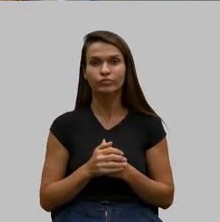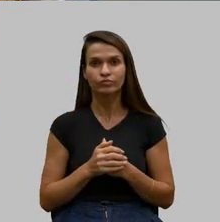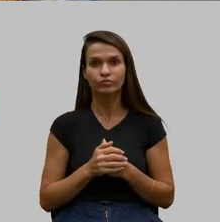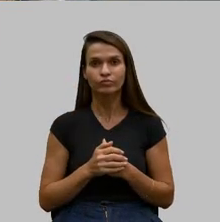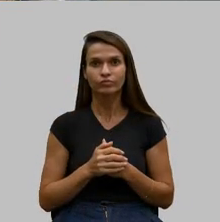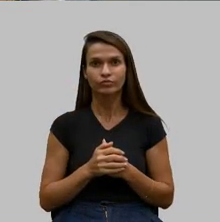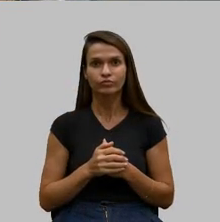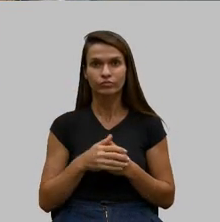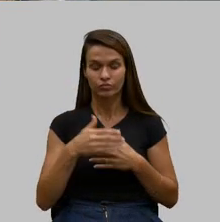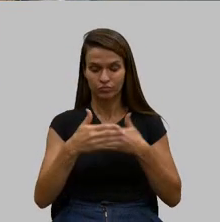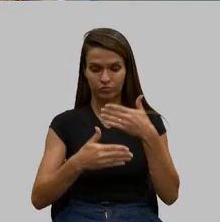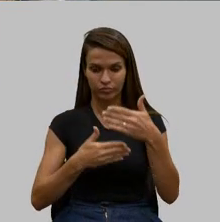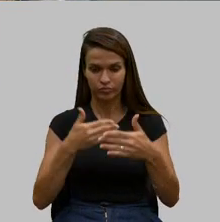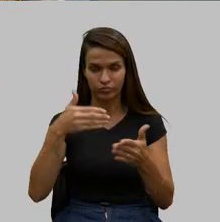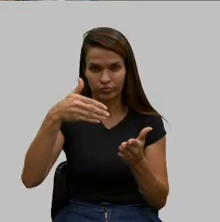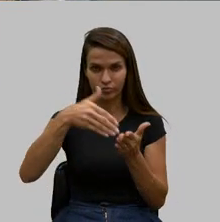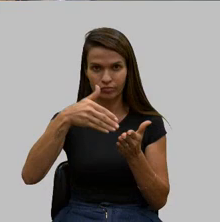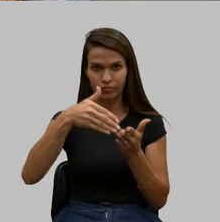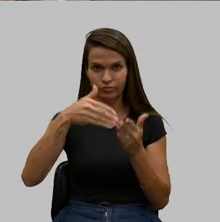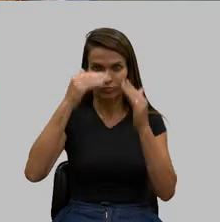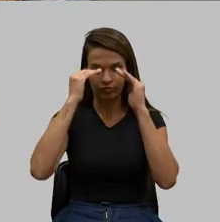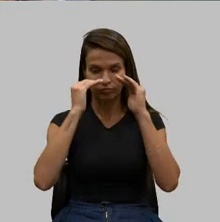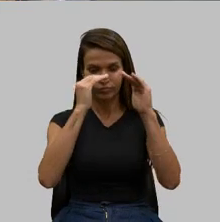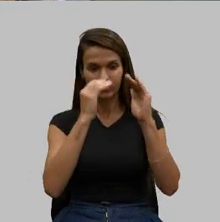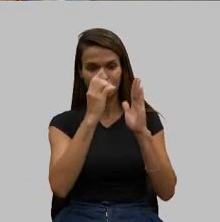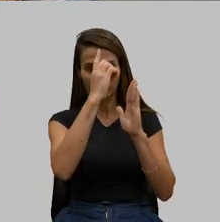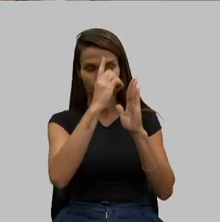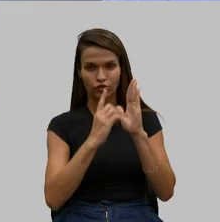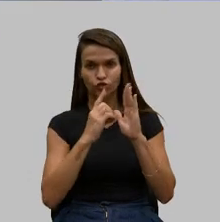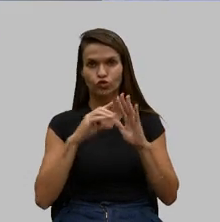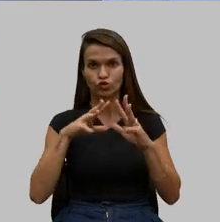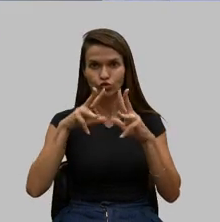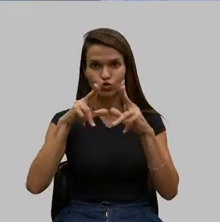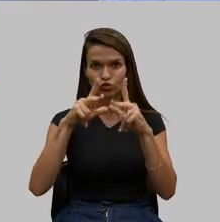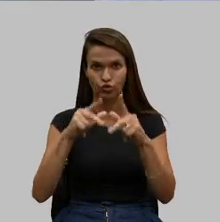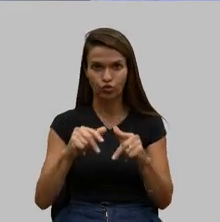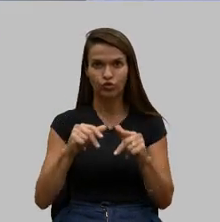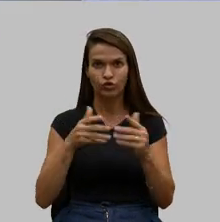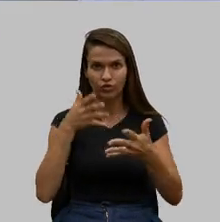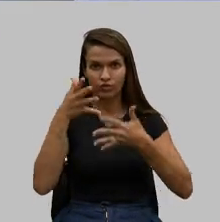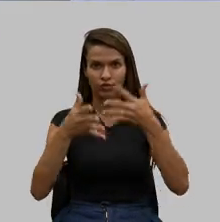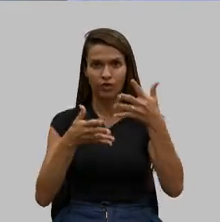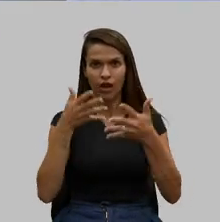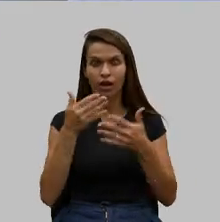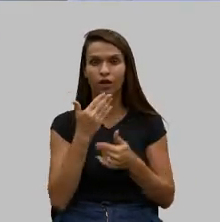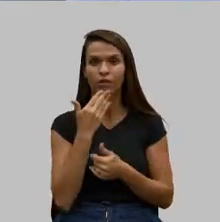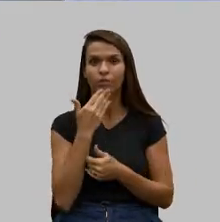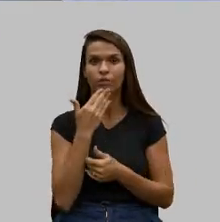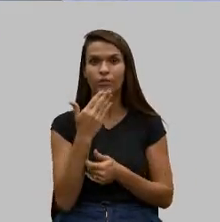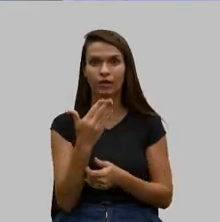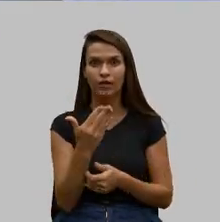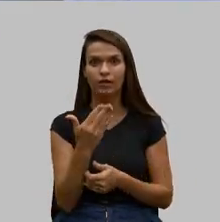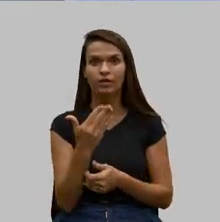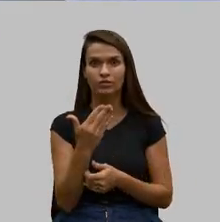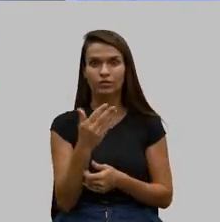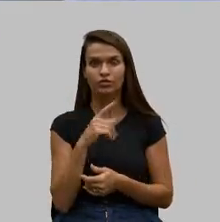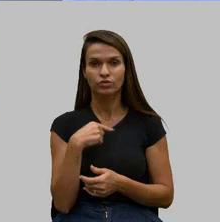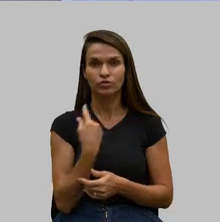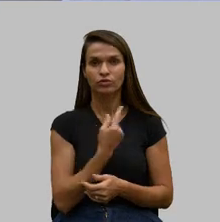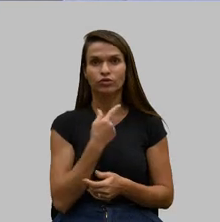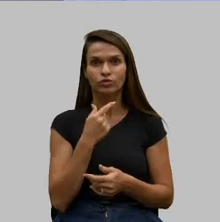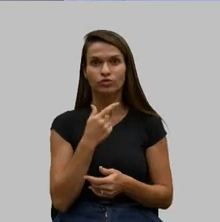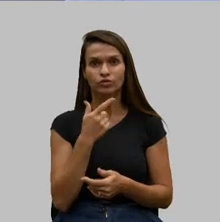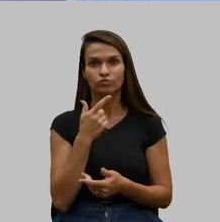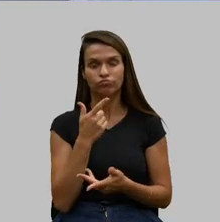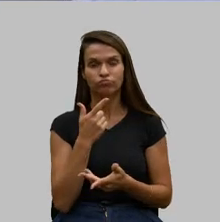obviamente pro fim respeitando o direito de todos aí de fala né No entanto eu peço essa questão né da da gente conseguir respeitar o